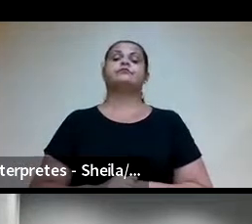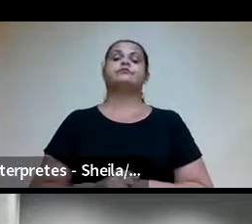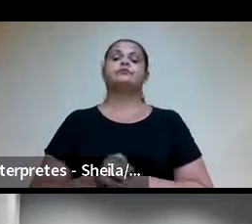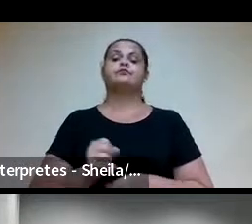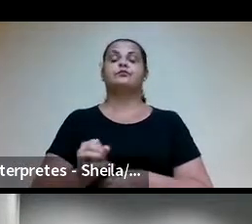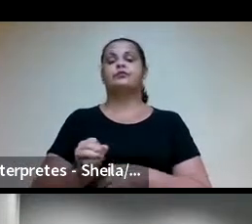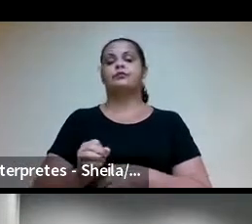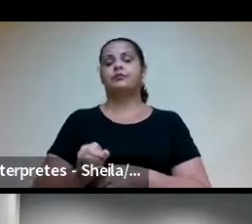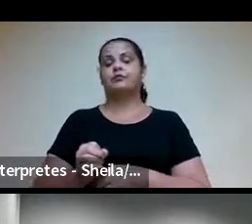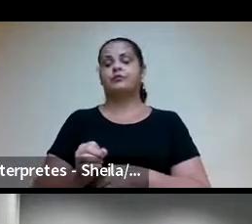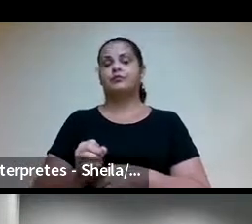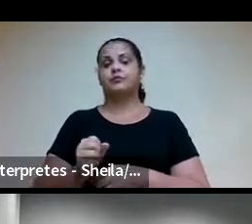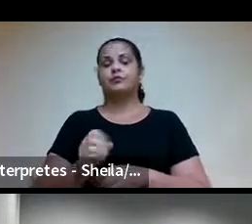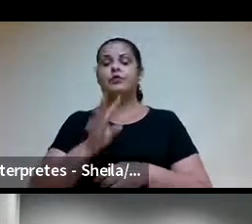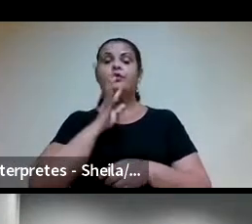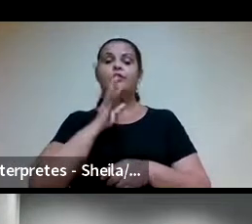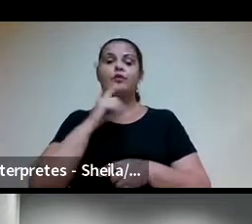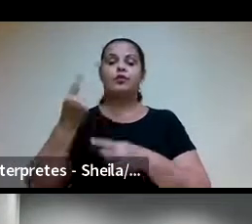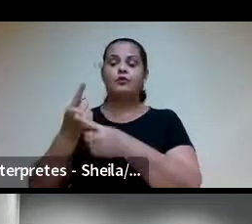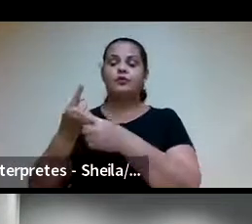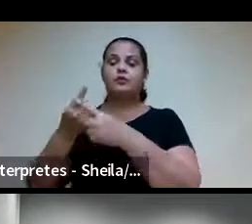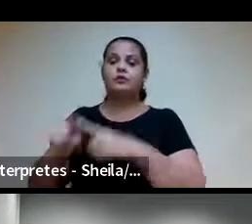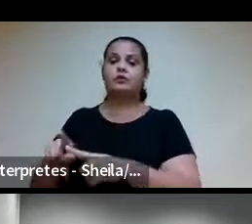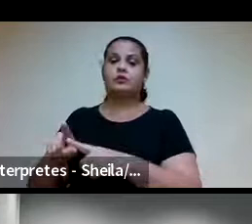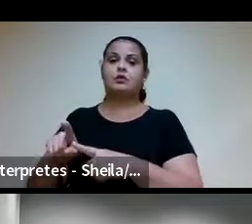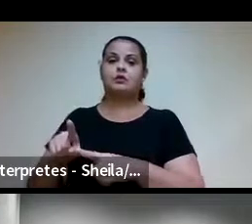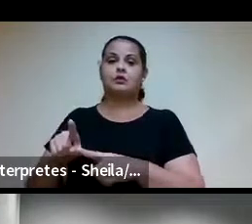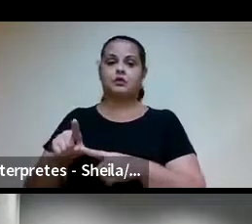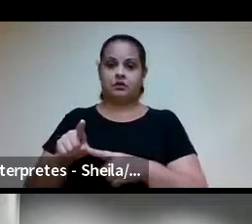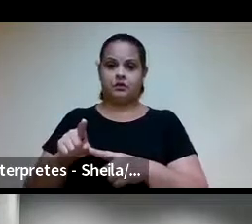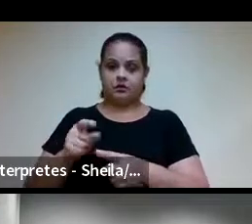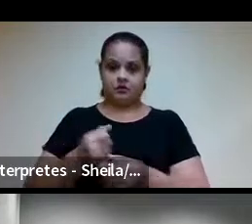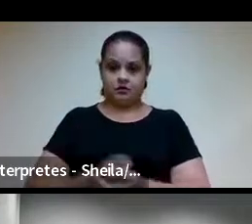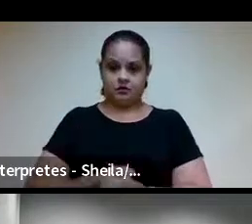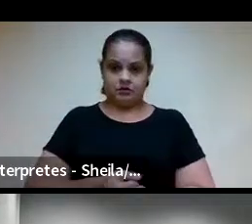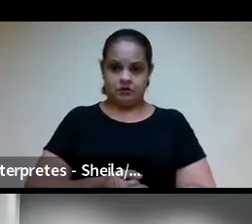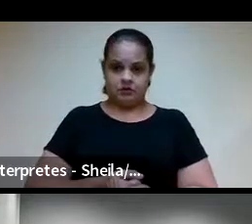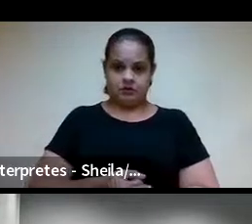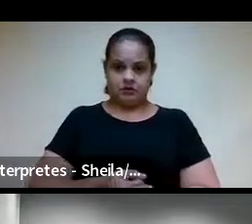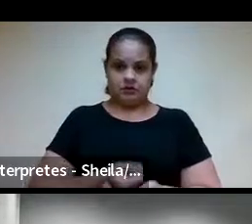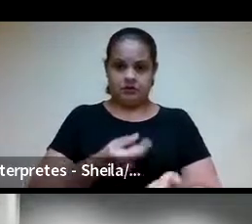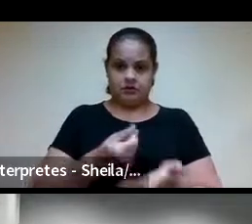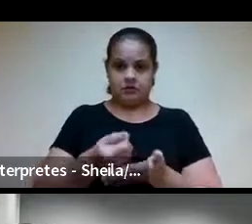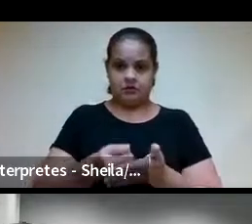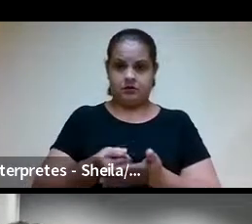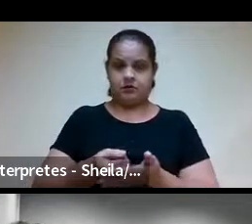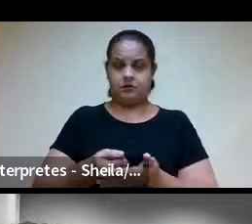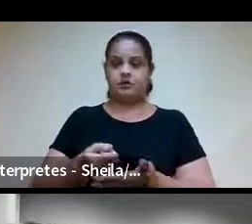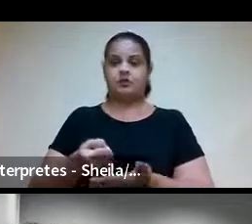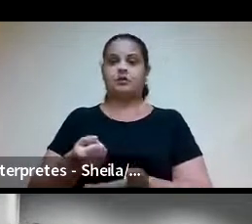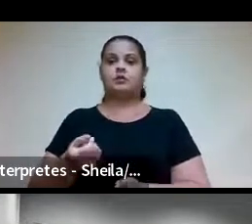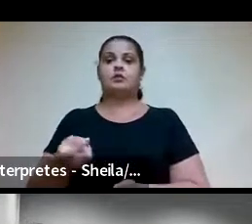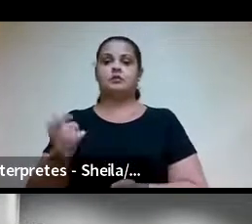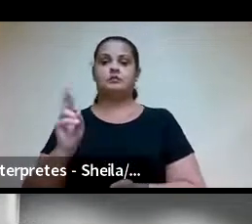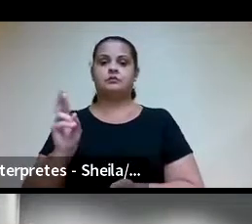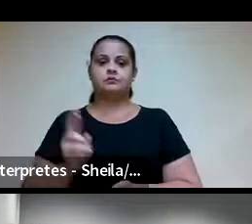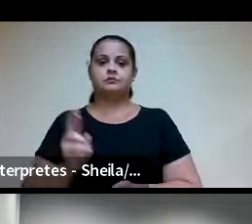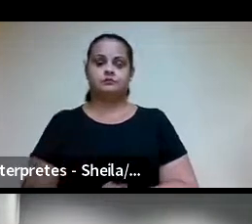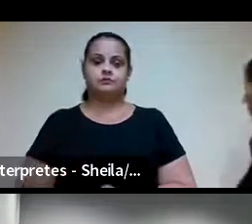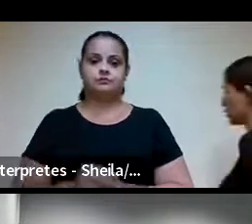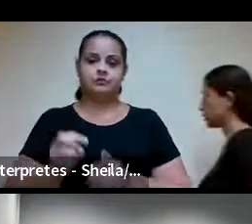pelo condicionamento do deferimento do pedido de regulação prévio recolhimento ao erário dos valores devidos ao relatório, senhor presidente. Aprovado.